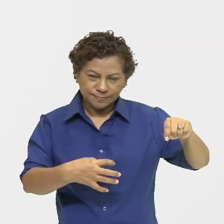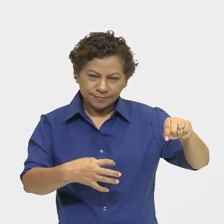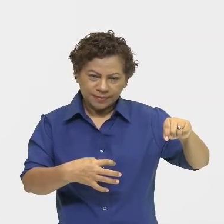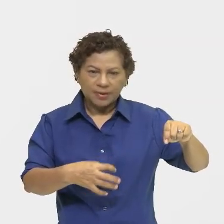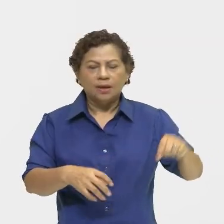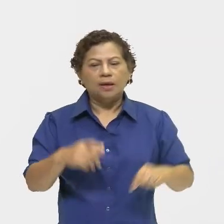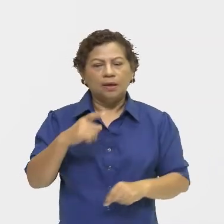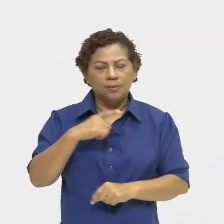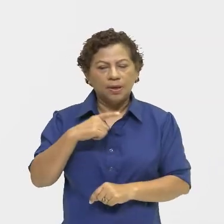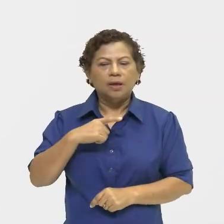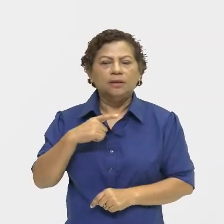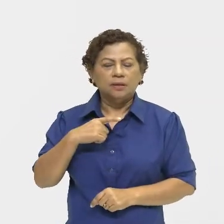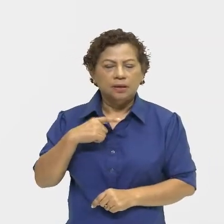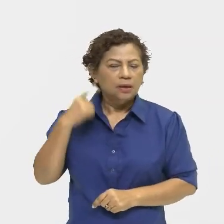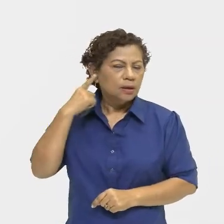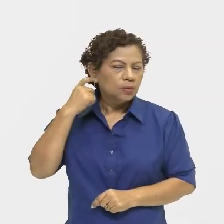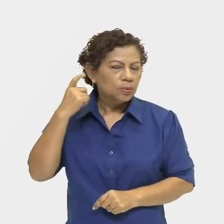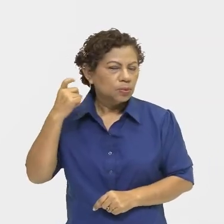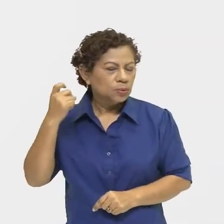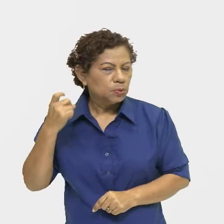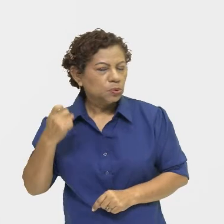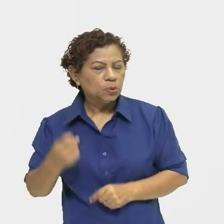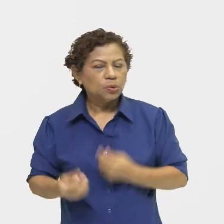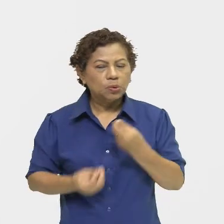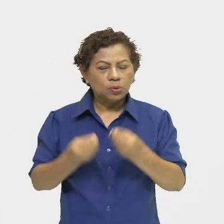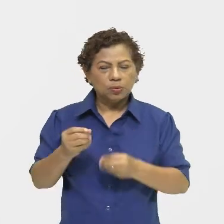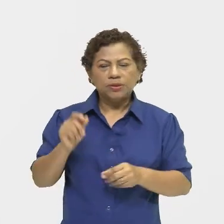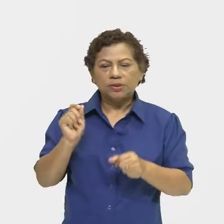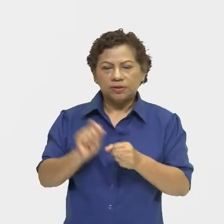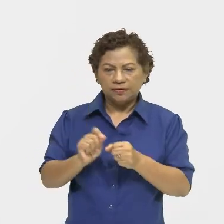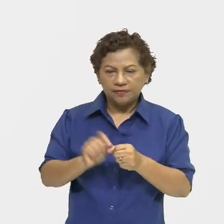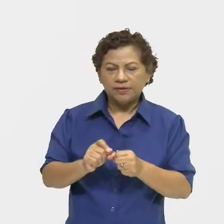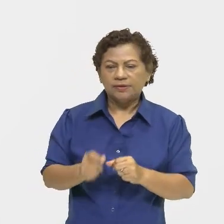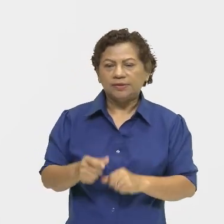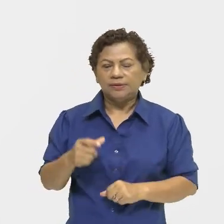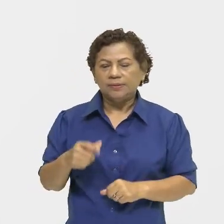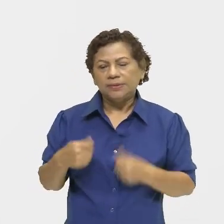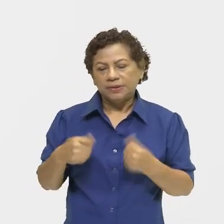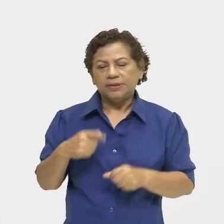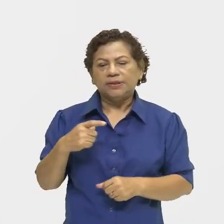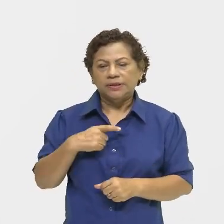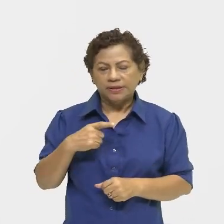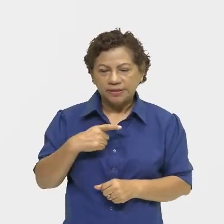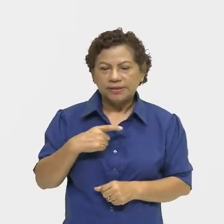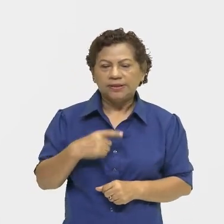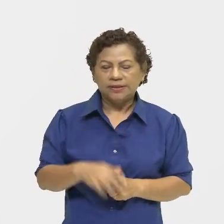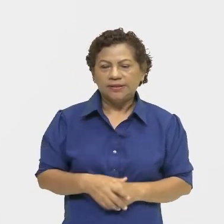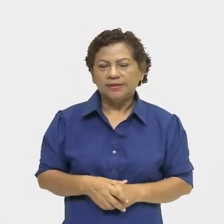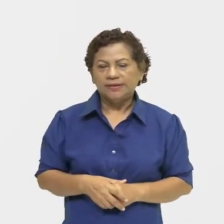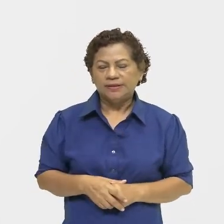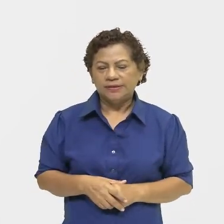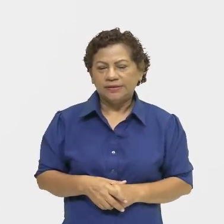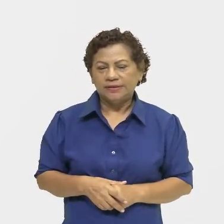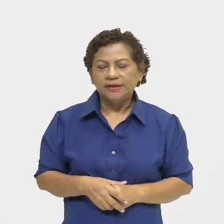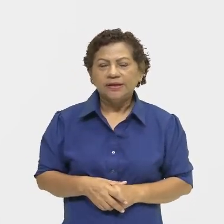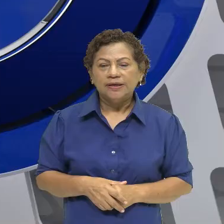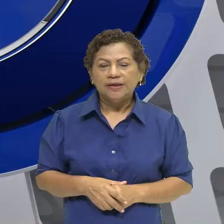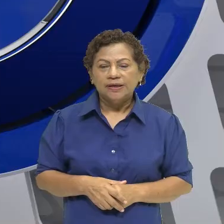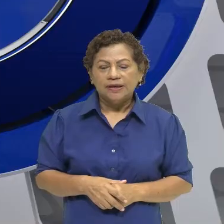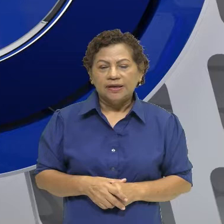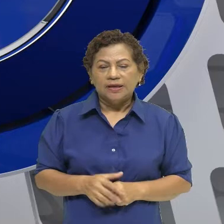a realização do som, é necessária a utilização de uma pedra, uma moeda, uma vareta e